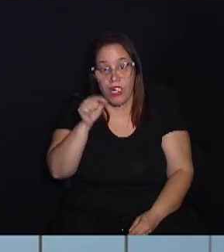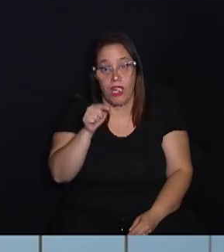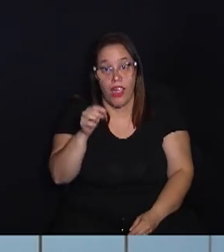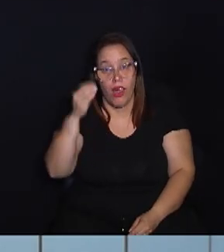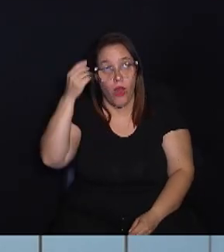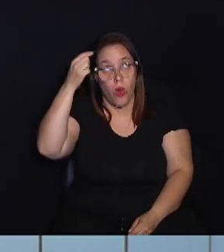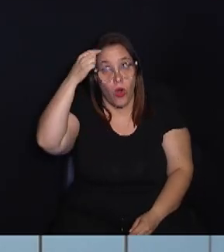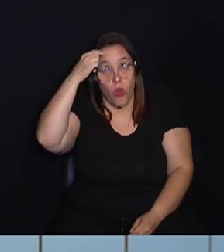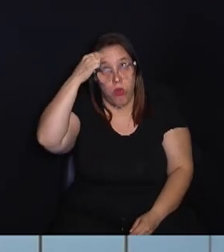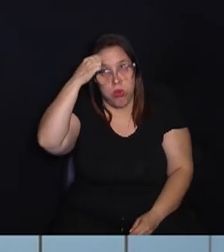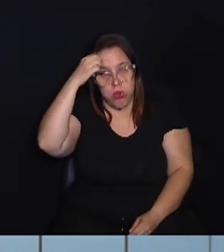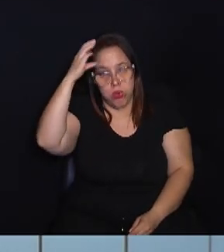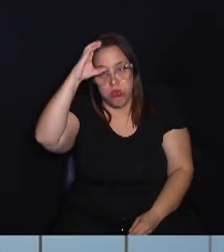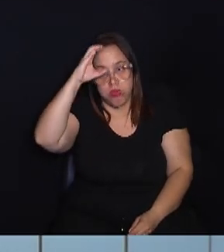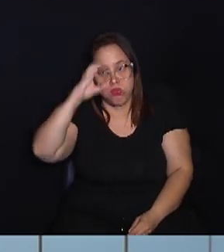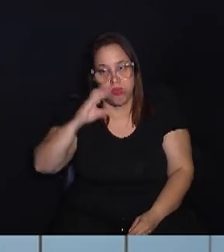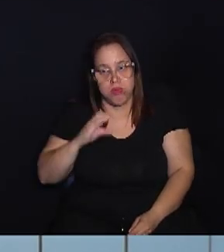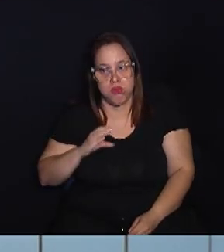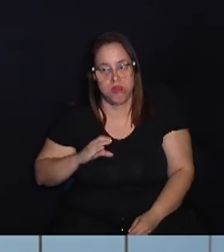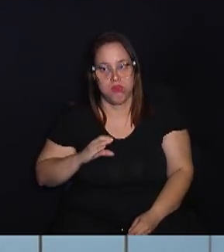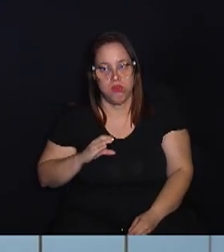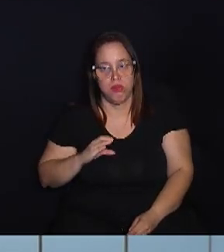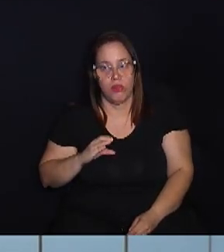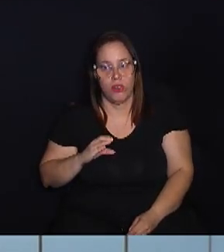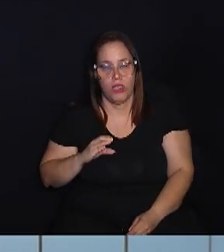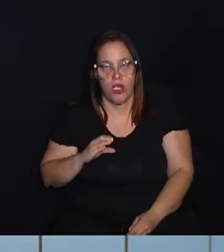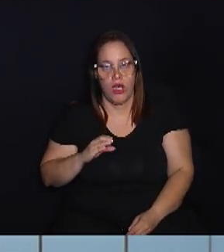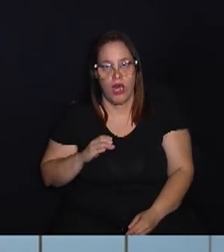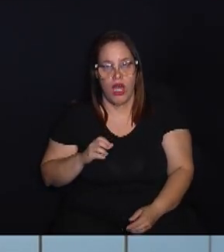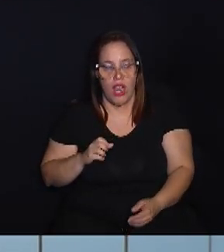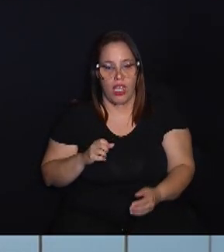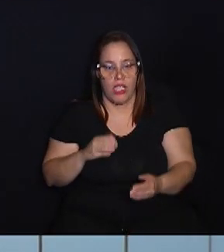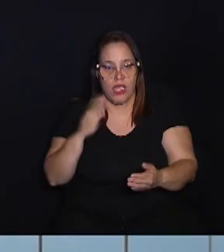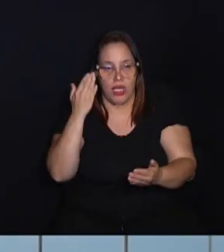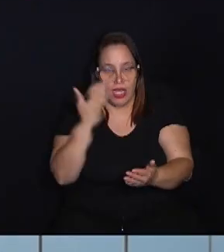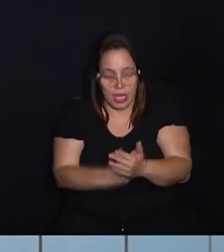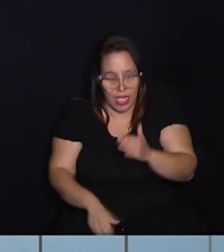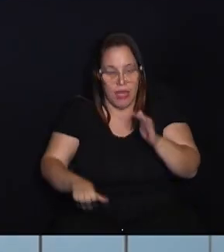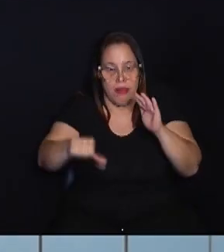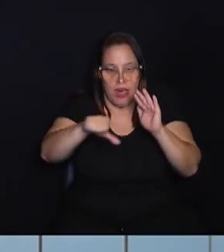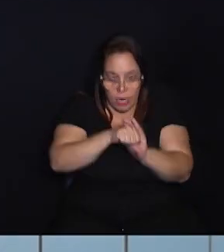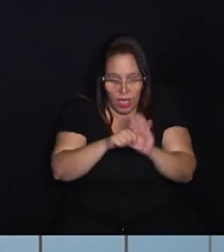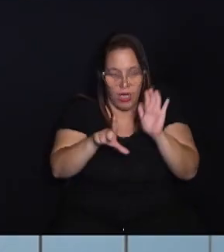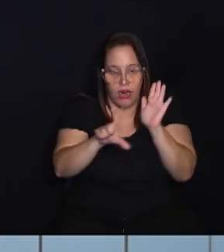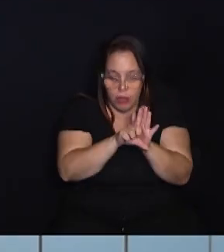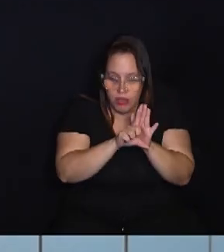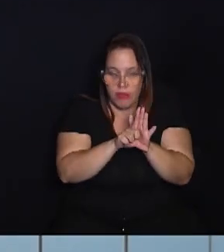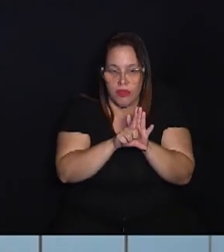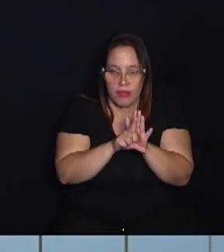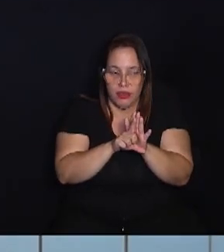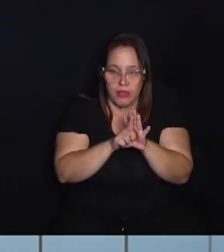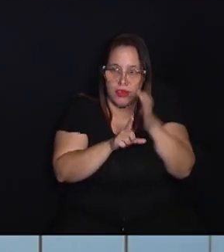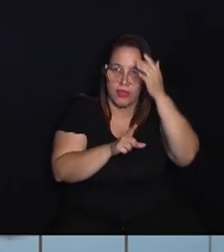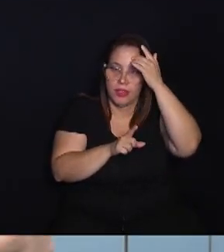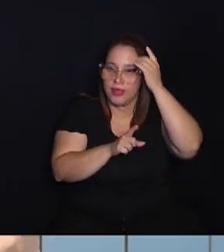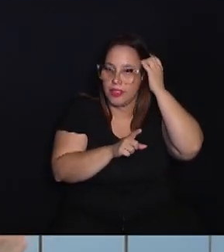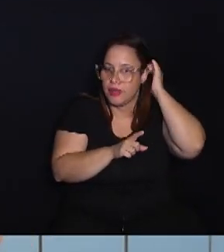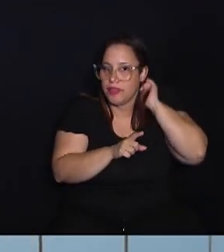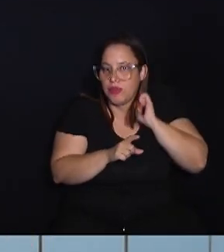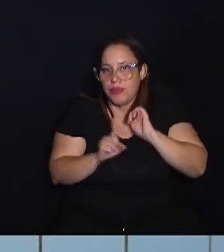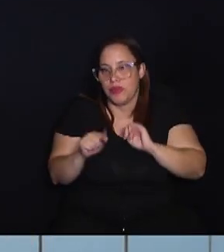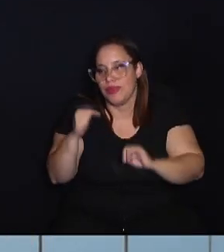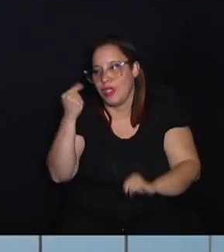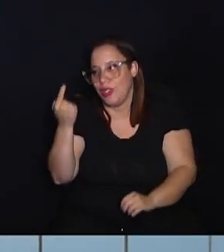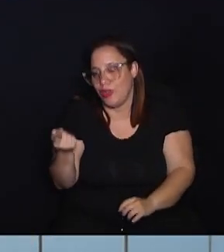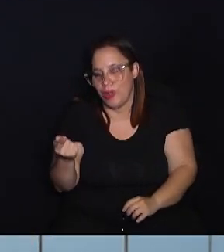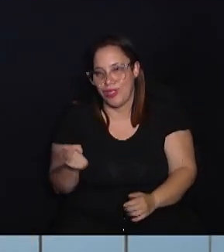consciência cidadã. Quem transgride a norma, a lei, a regra numa coisa, pode transgredir em